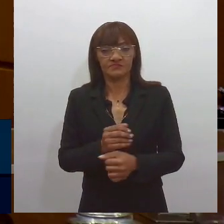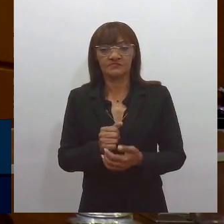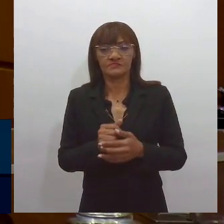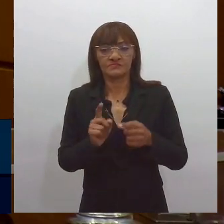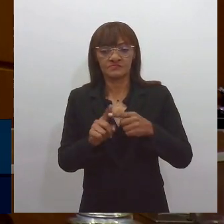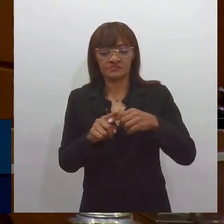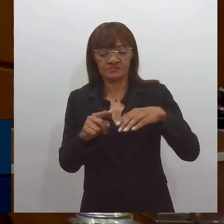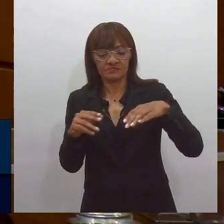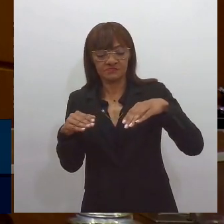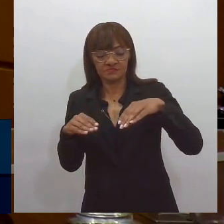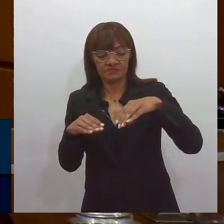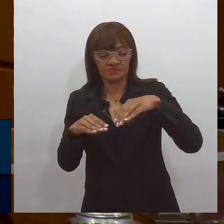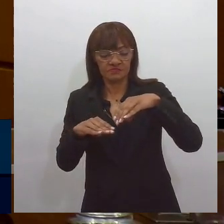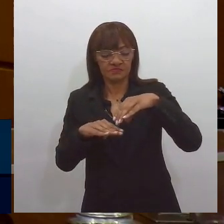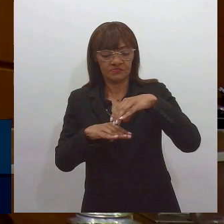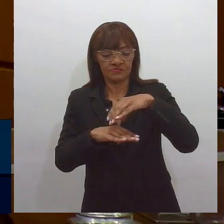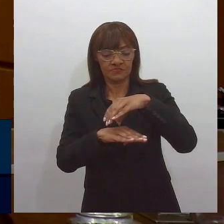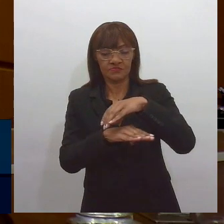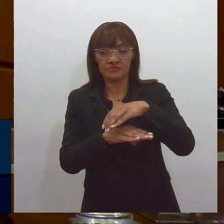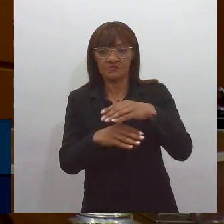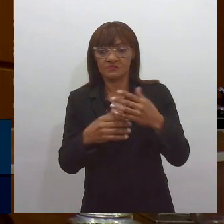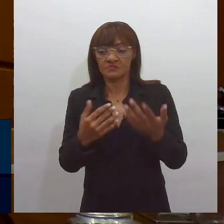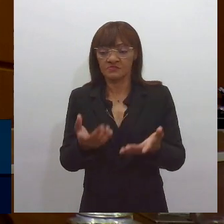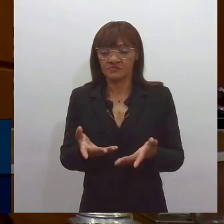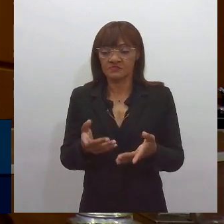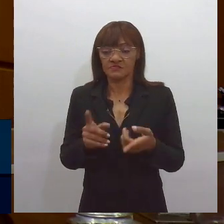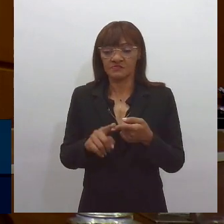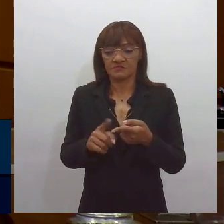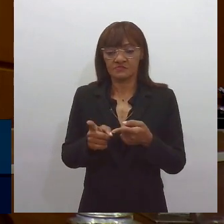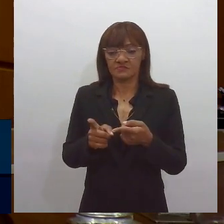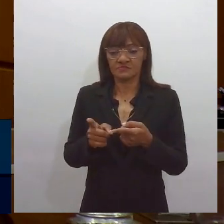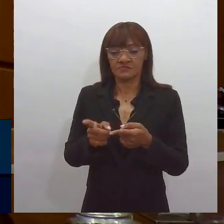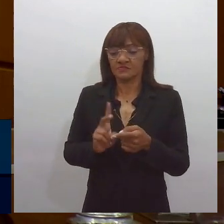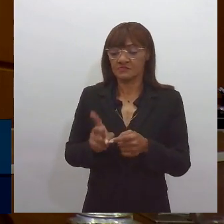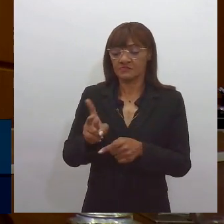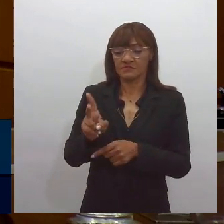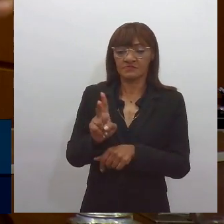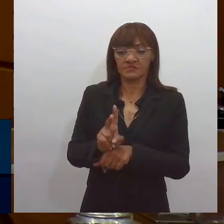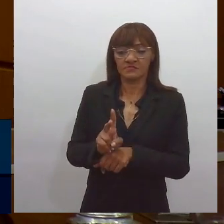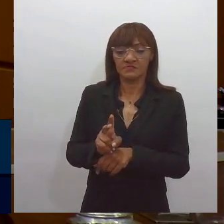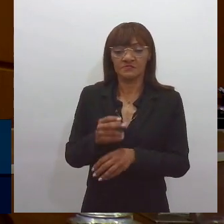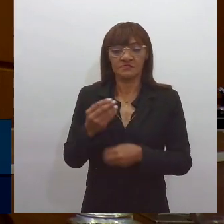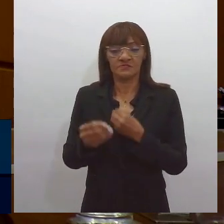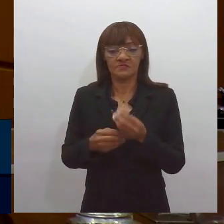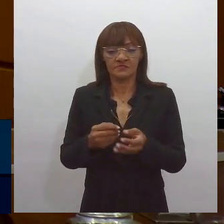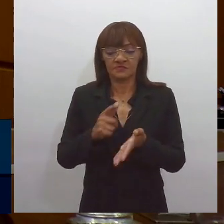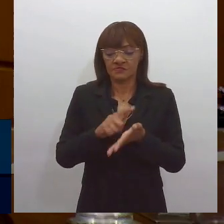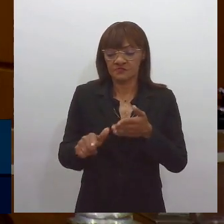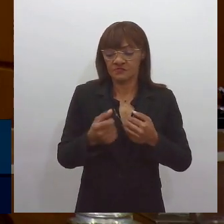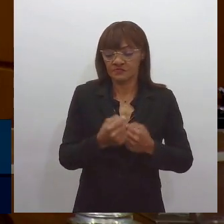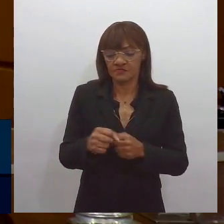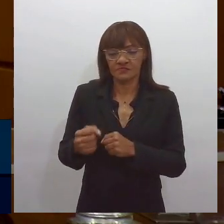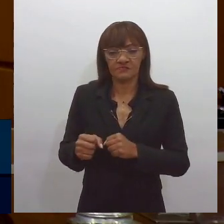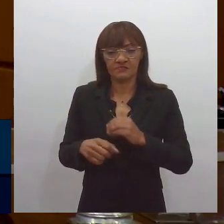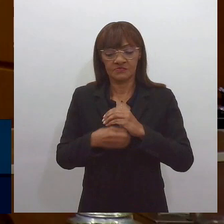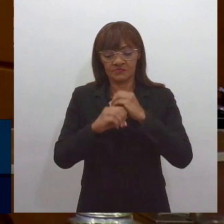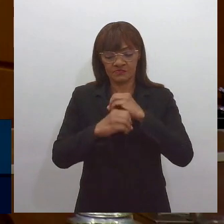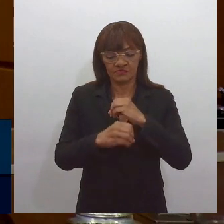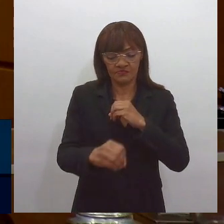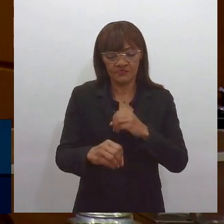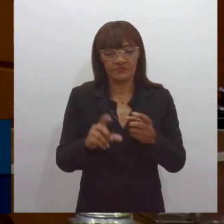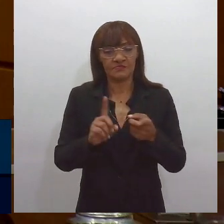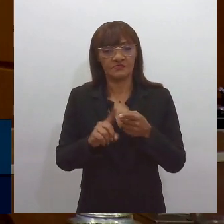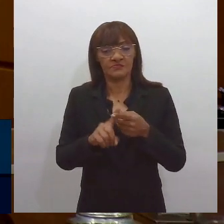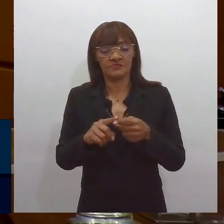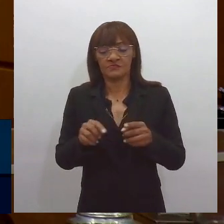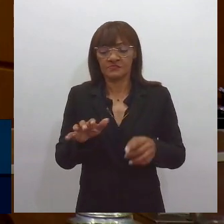manutenção é é roçada Capina limpeza de sar a recuperação do pavimento e a recuperação de taludes